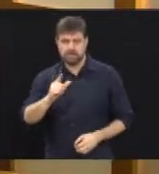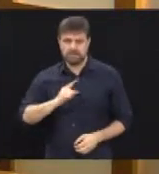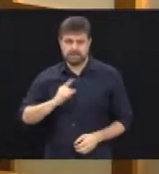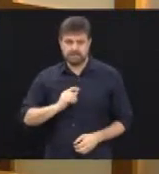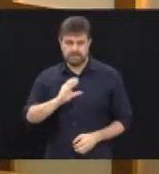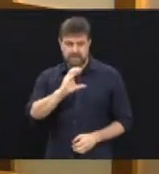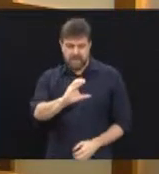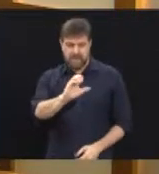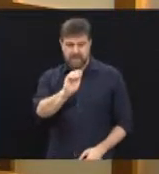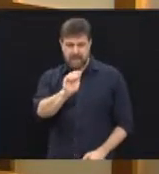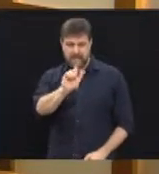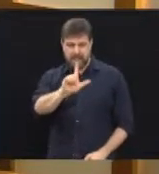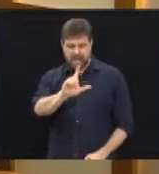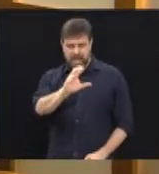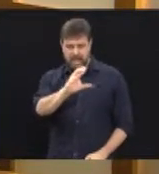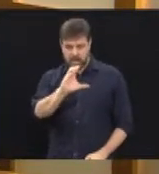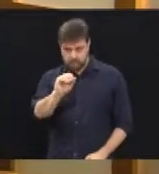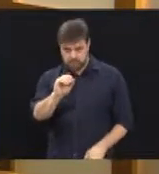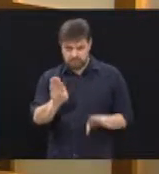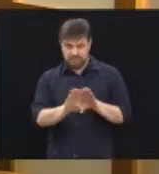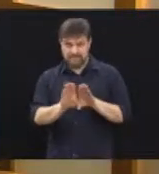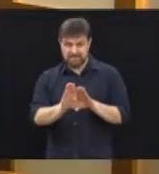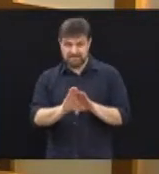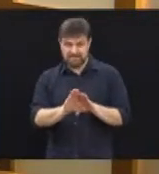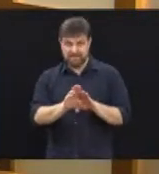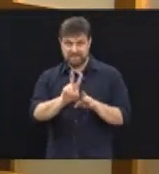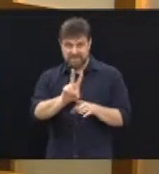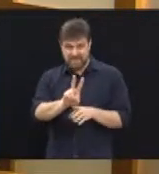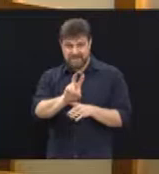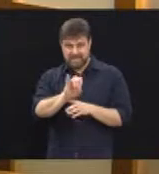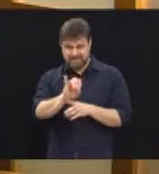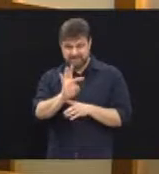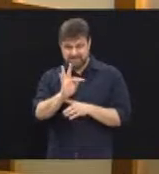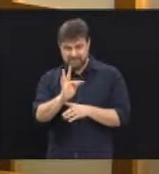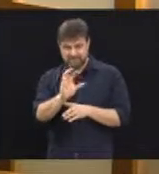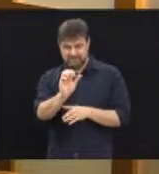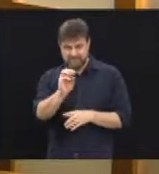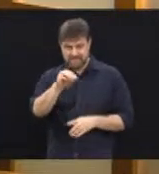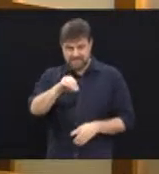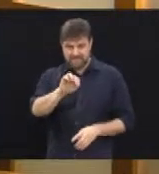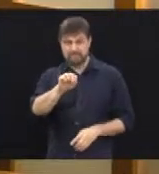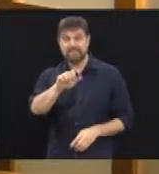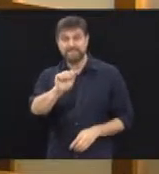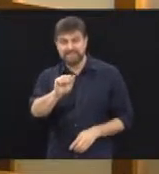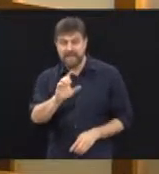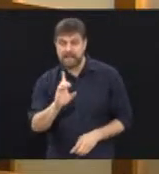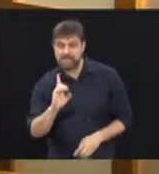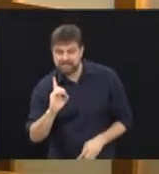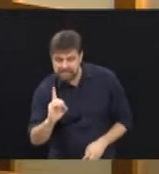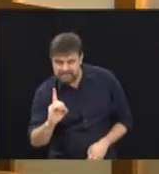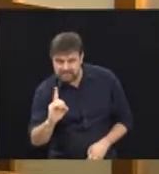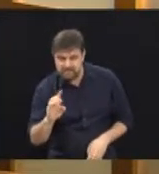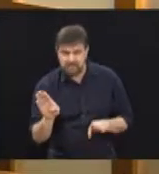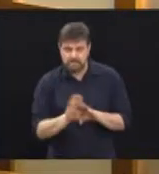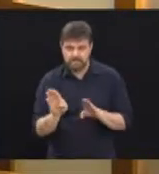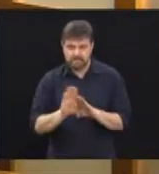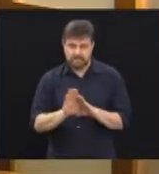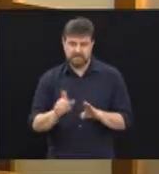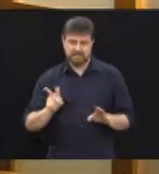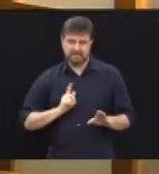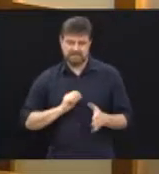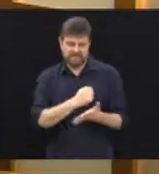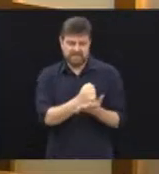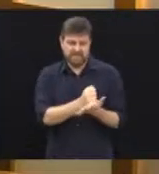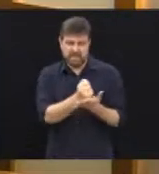cálcio e vitamina D associado, o uso de algumas drogas, alguns